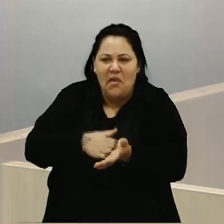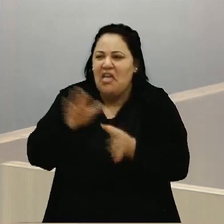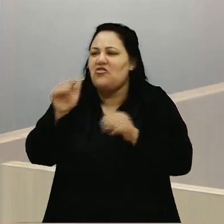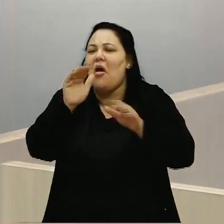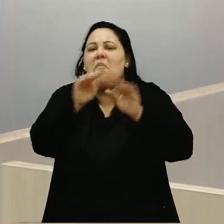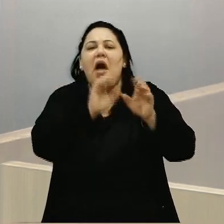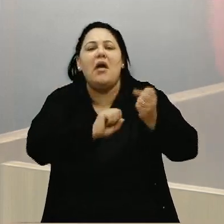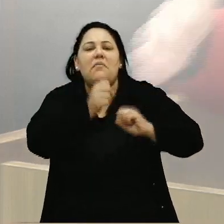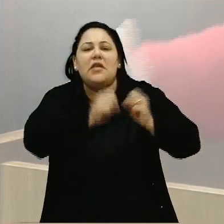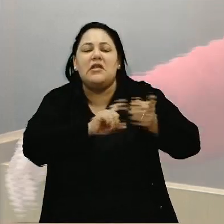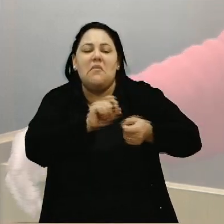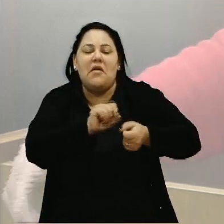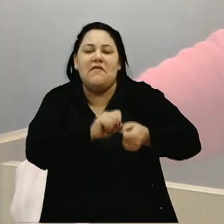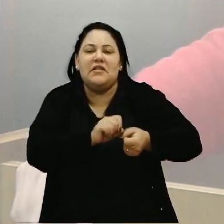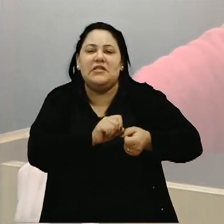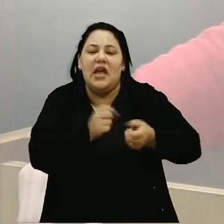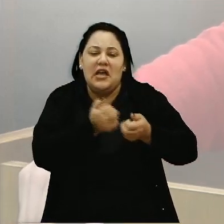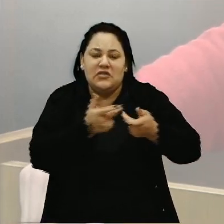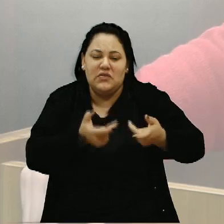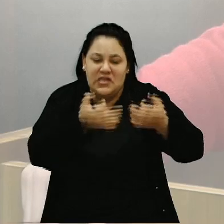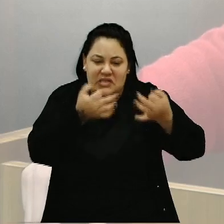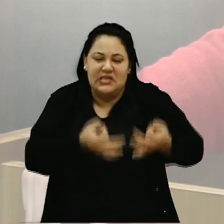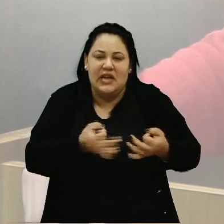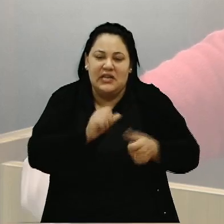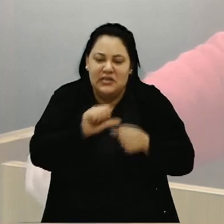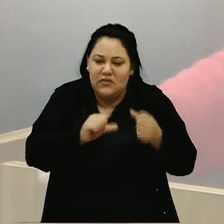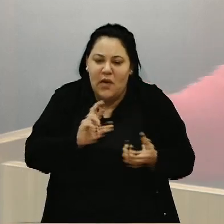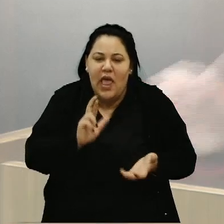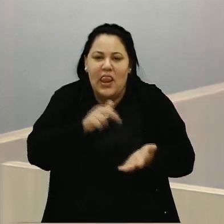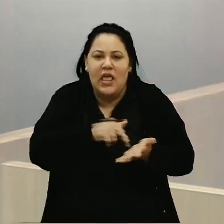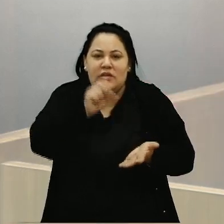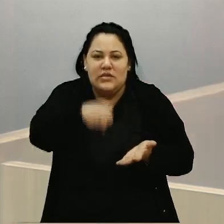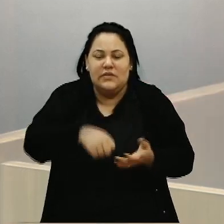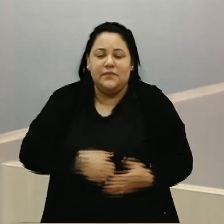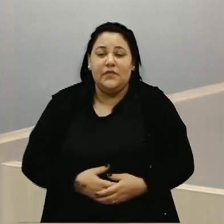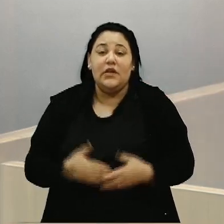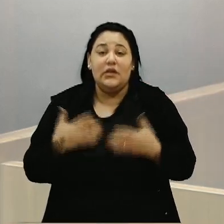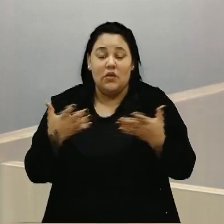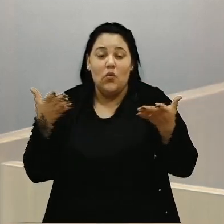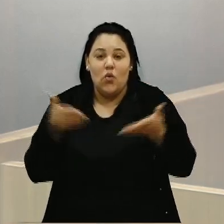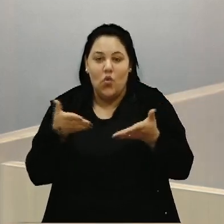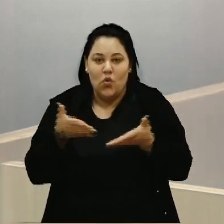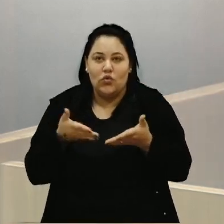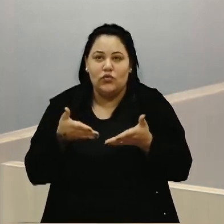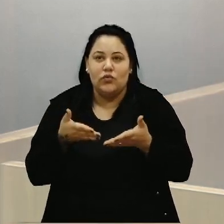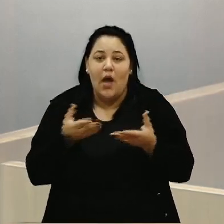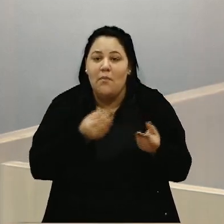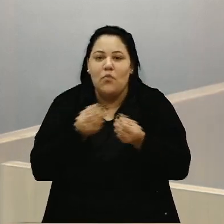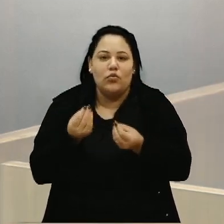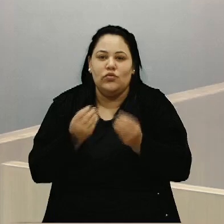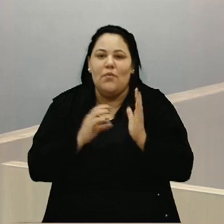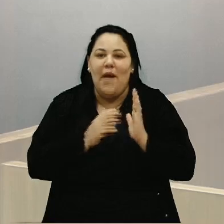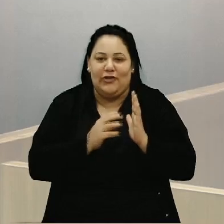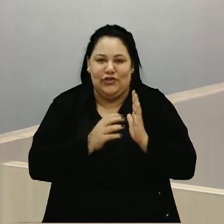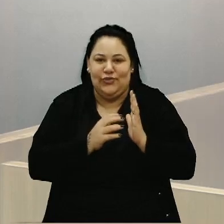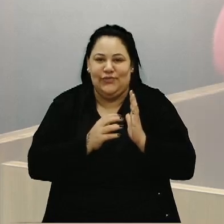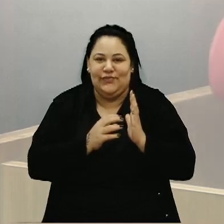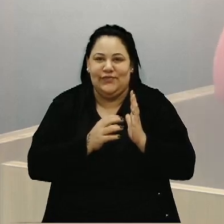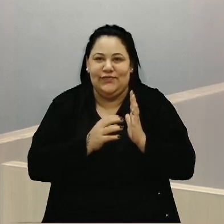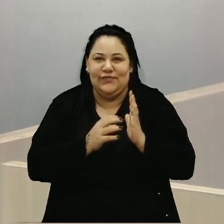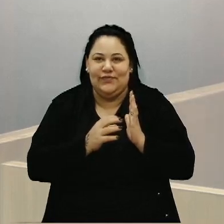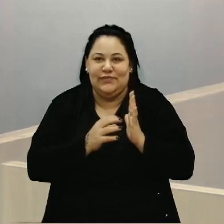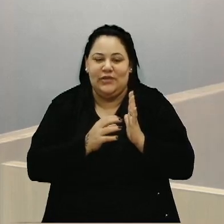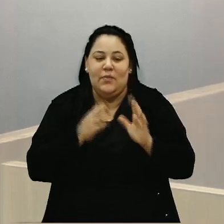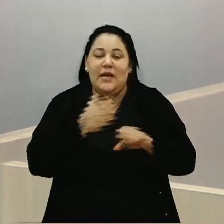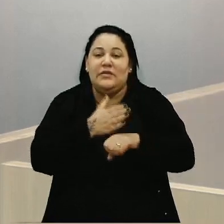empresas para fazer a coisa sair do papel e se tornar realidade. Então hoje é muitos partidos que estão nas